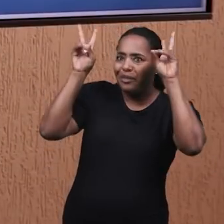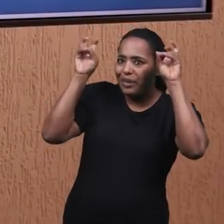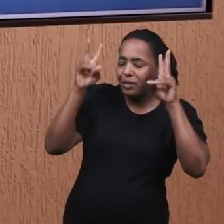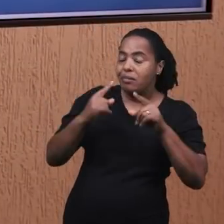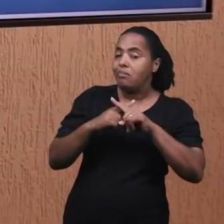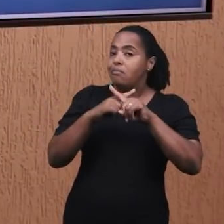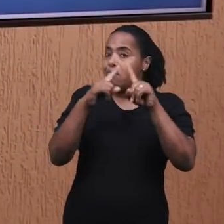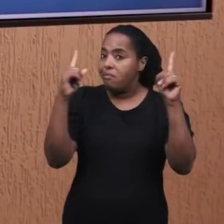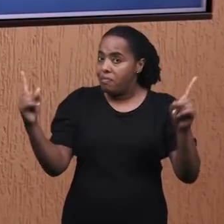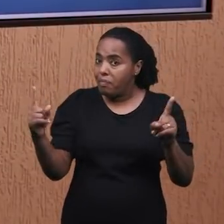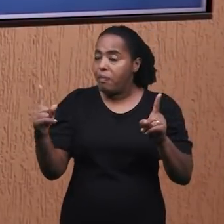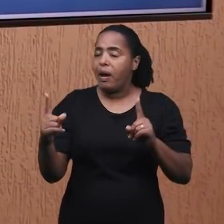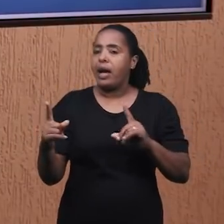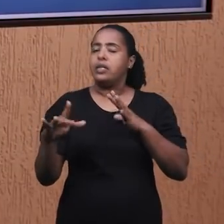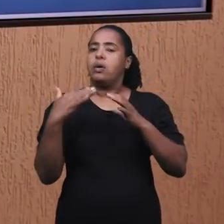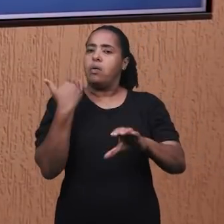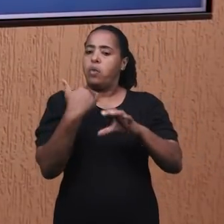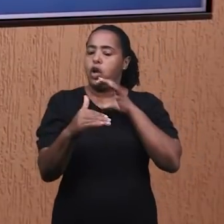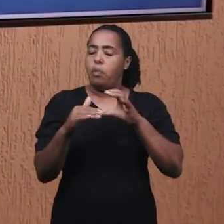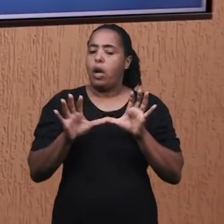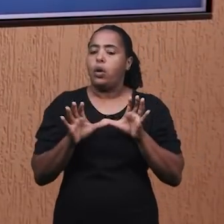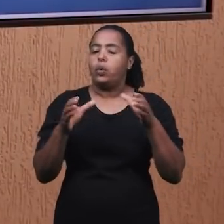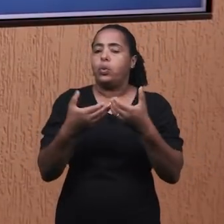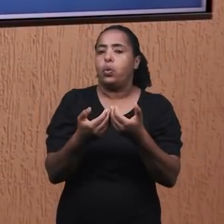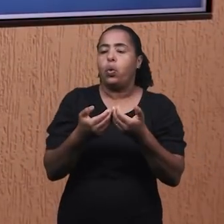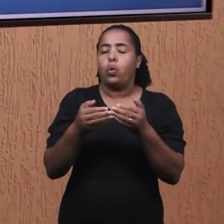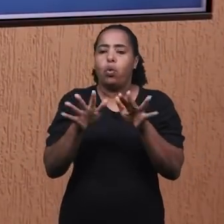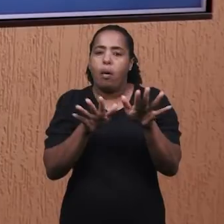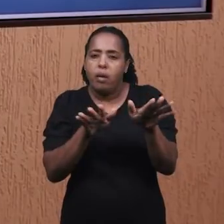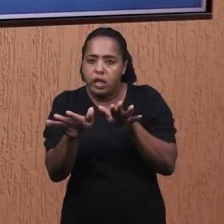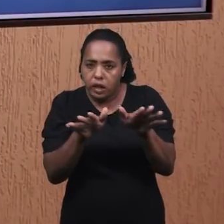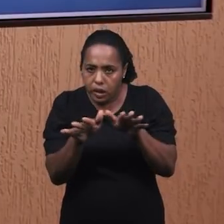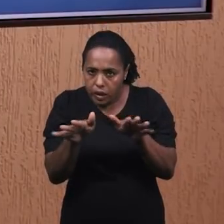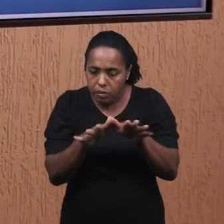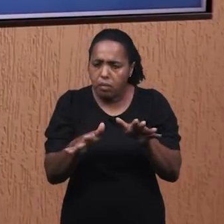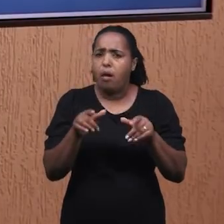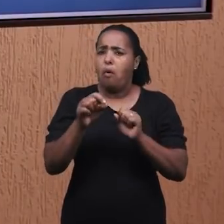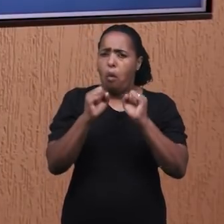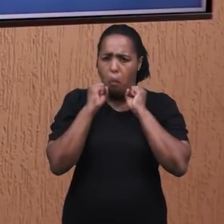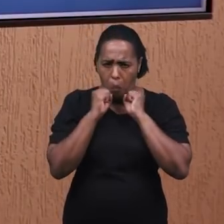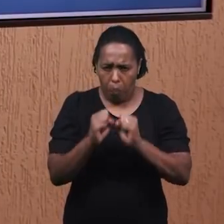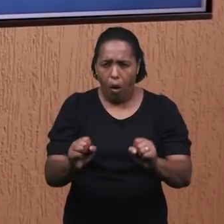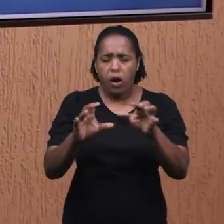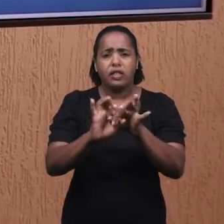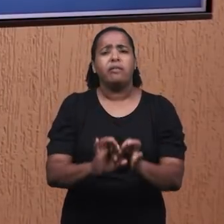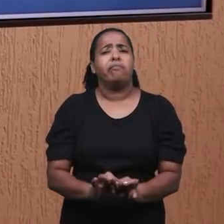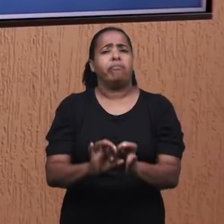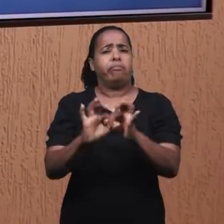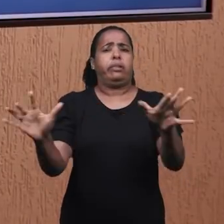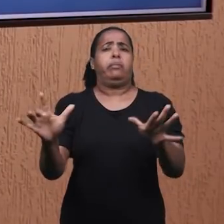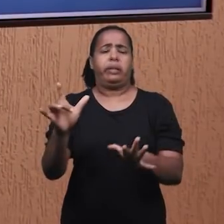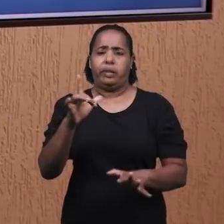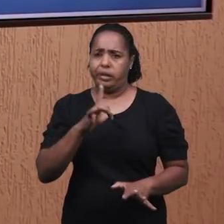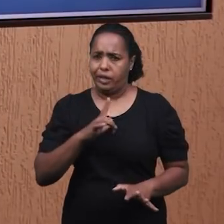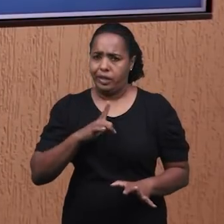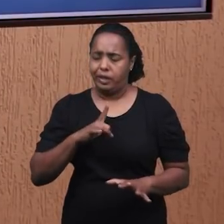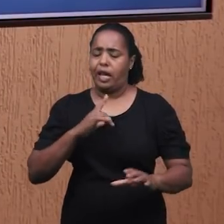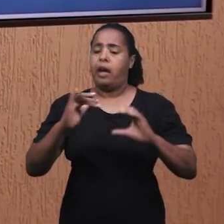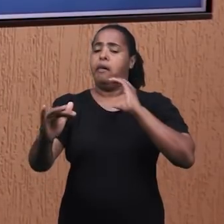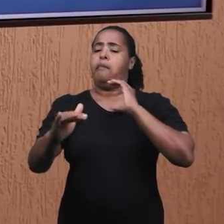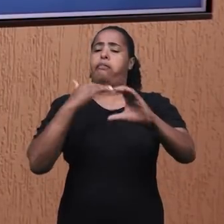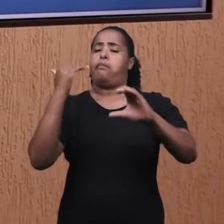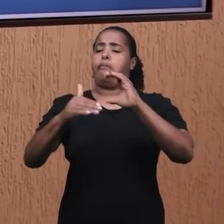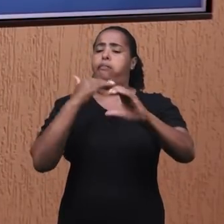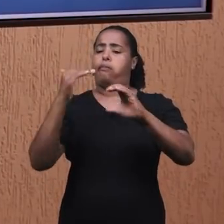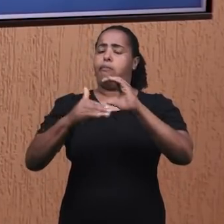mas deixo aqui o e-mail do grupo de acessibilidade. Vocês podem e devem ter liberdade para nos